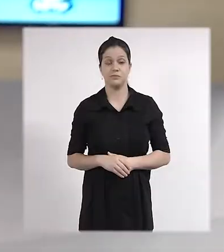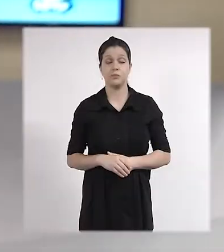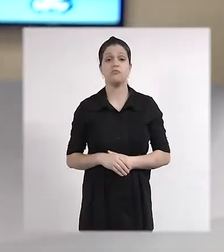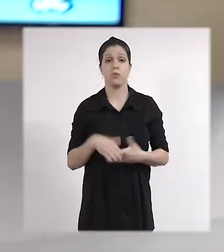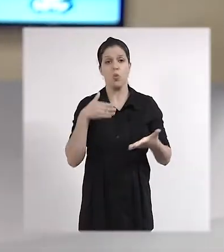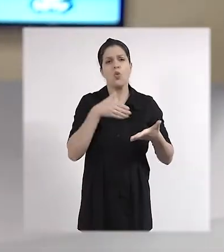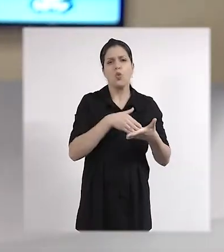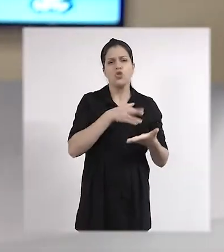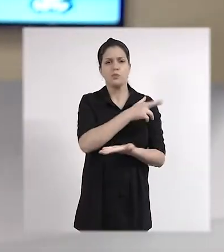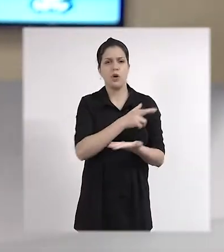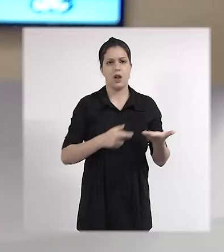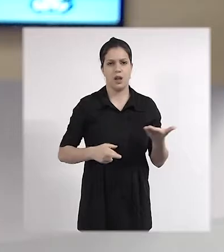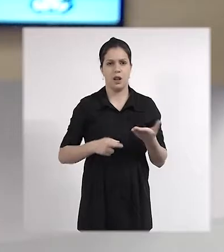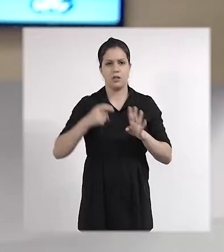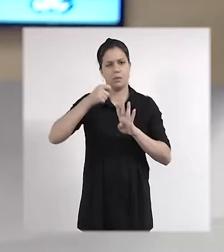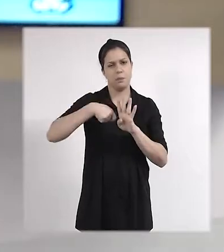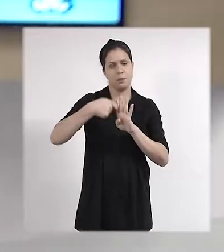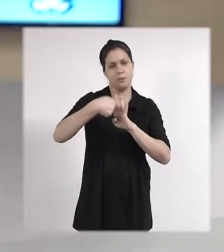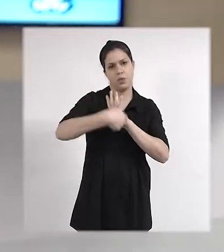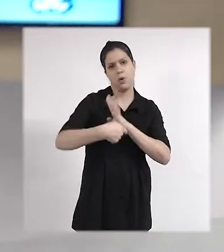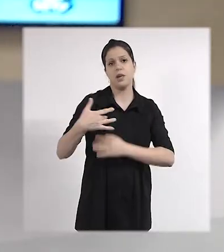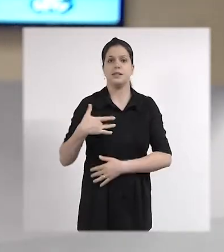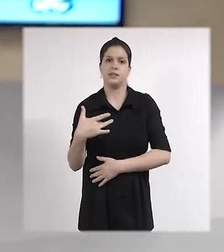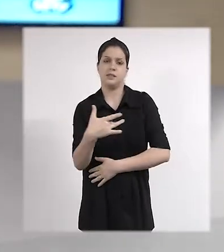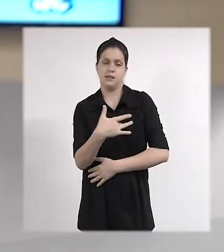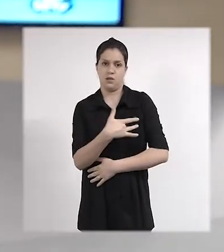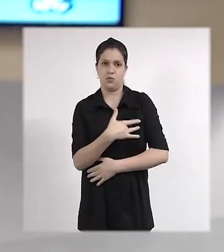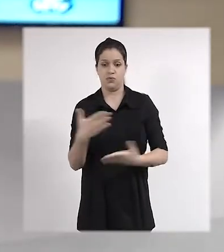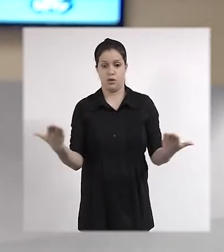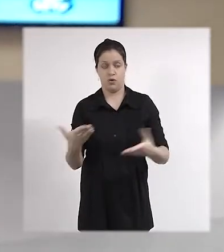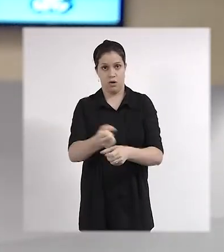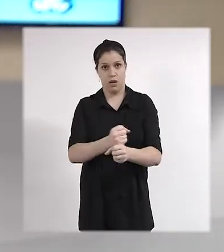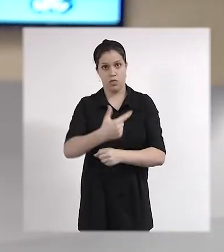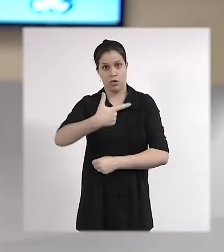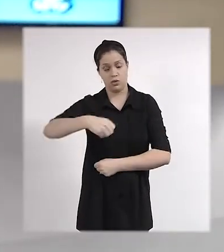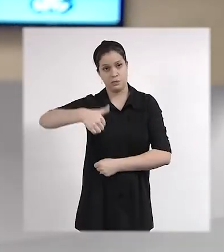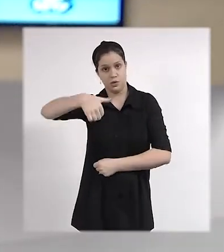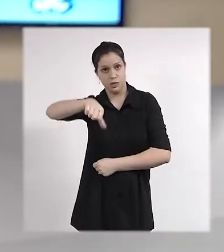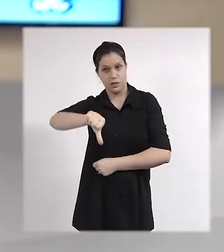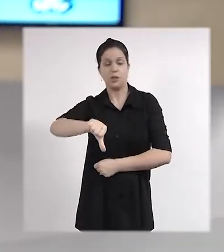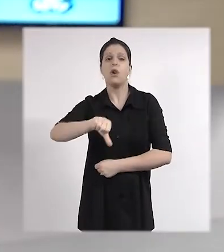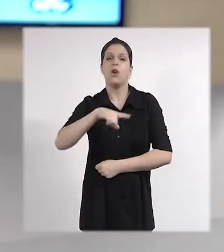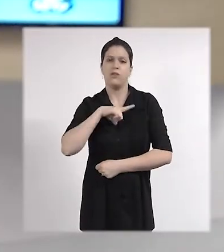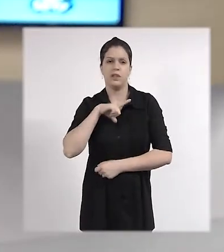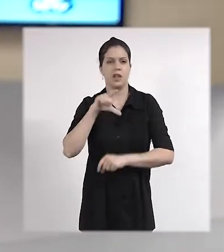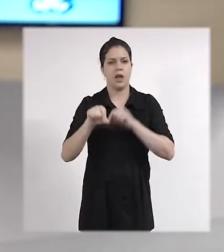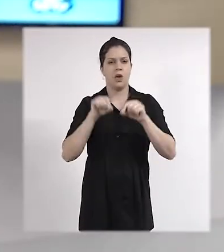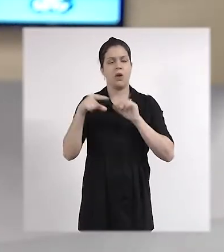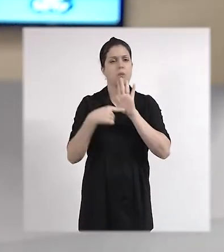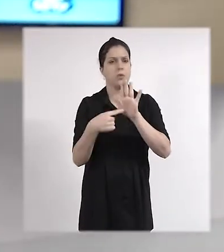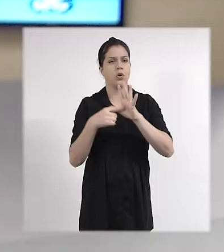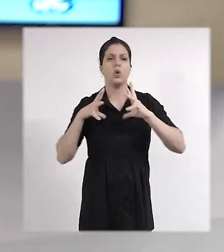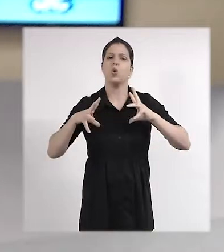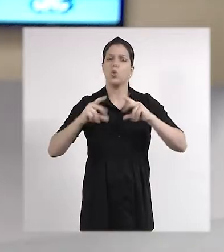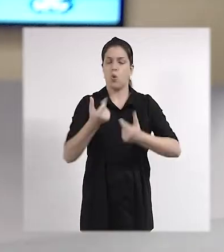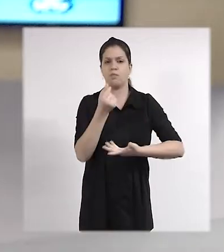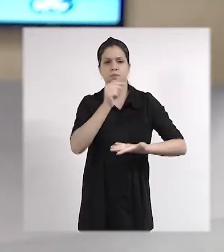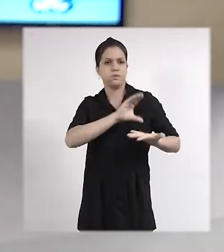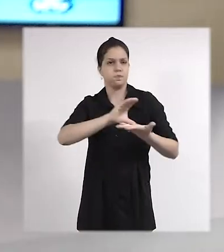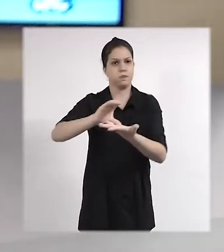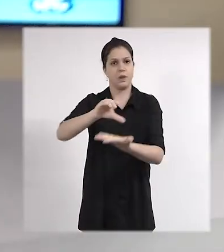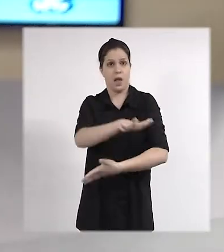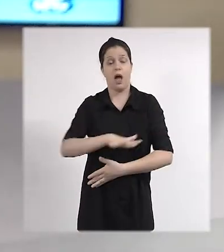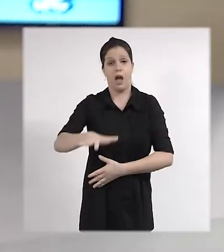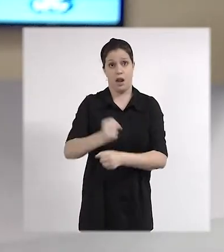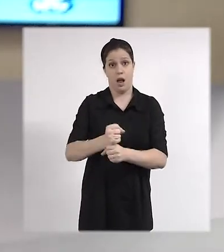lucrativos. Último relatório quadrimestral da saúde de 2019 e o balanço de todos os